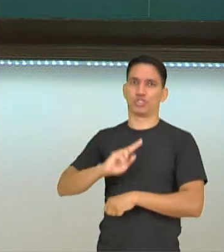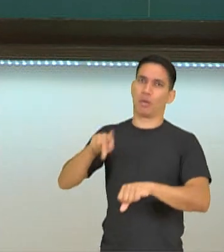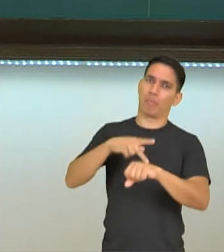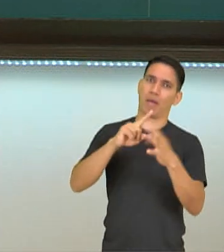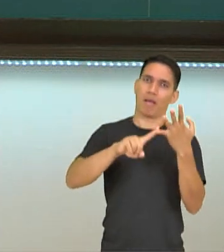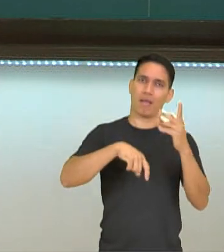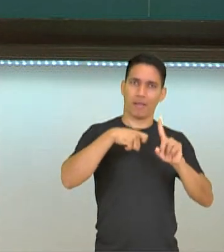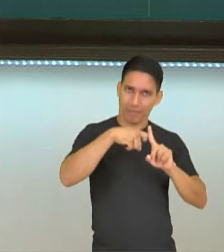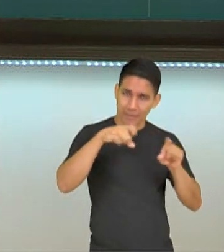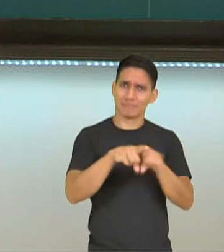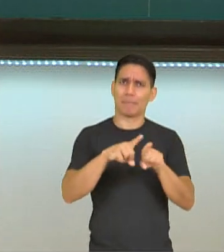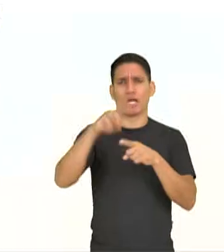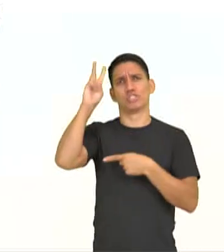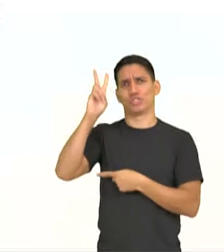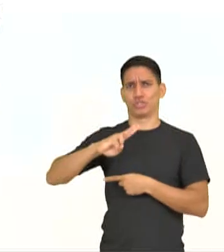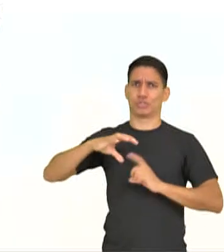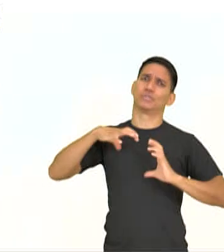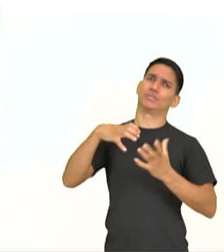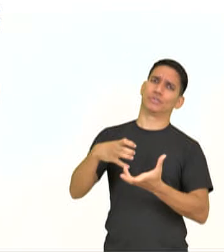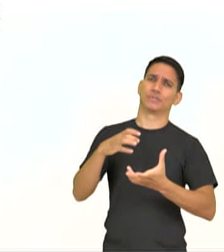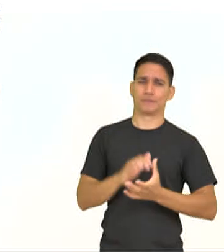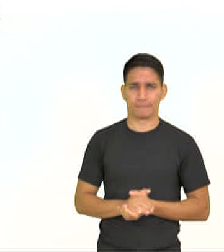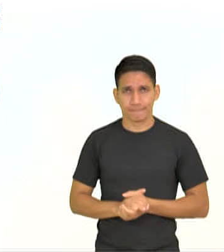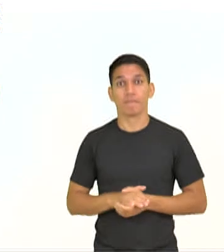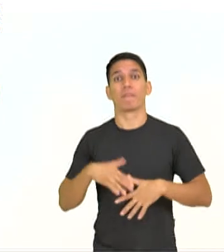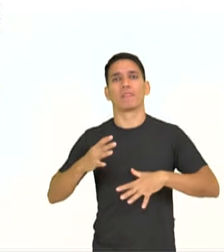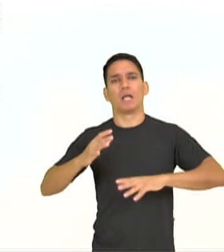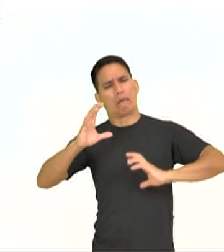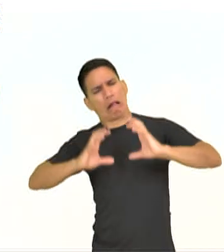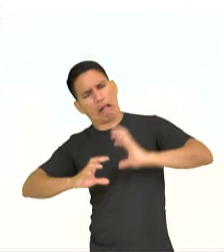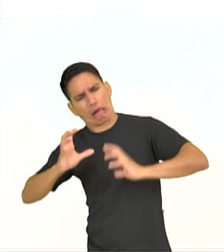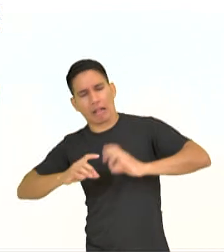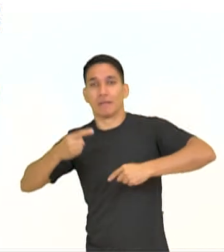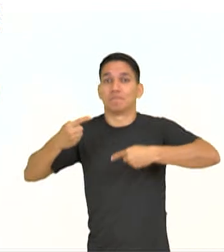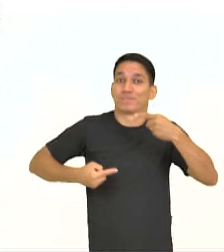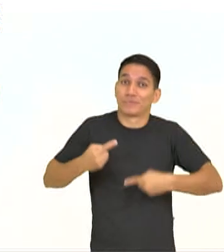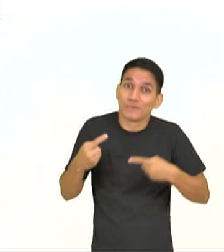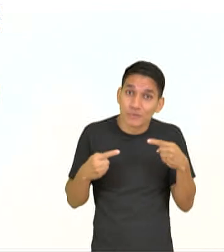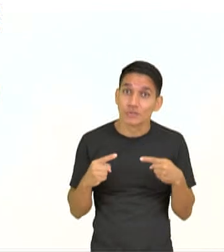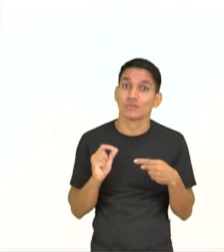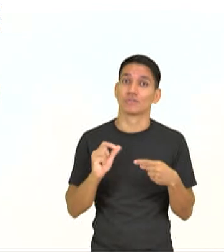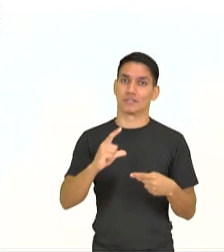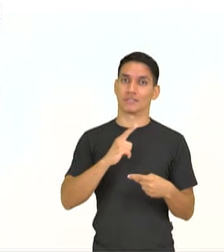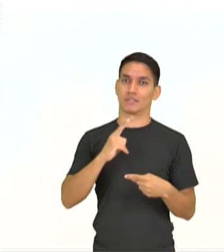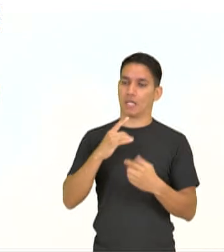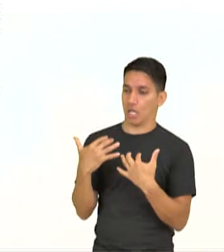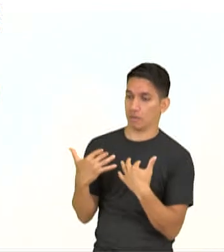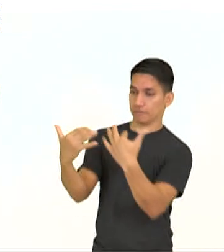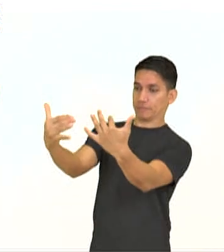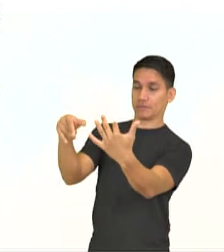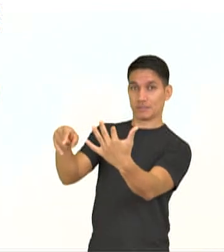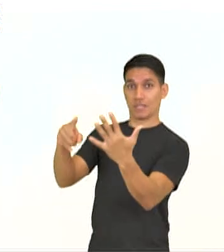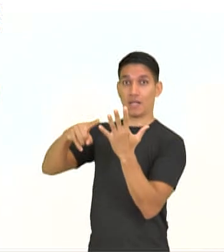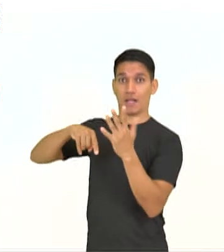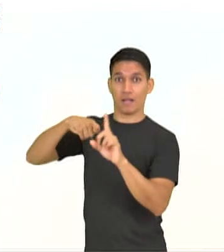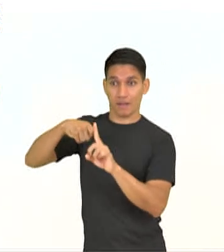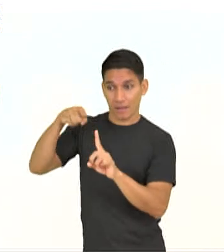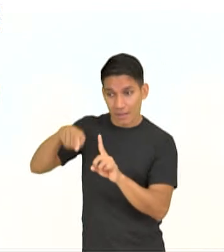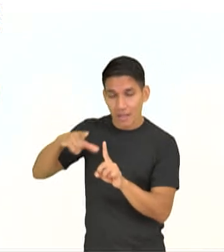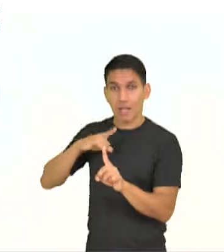do mundo, né? Dentre as disputas políticas, nós vamos ter o parlamento inglês, que ela